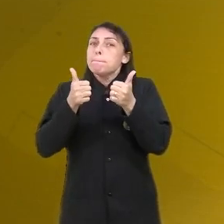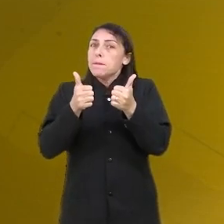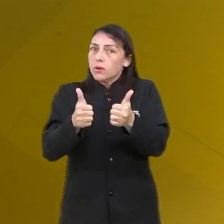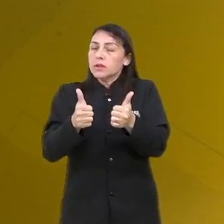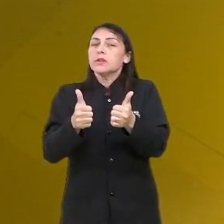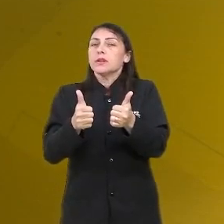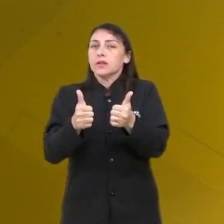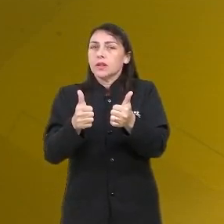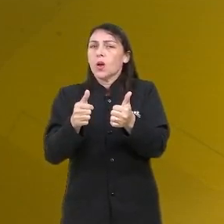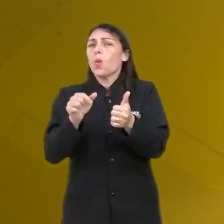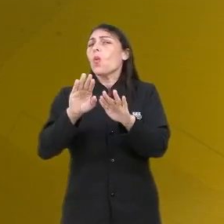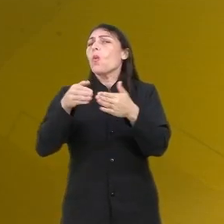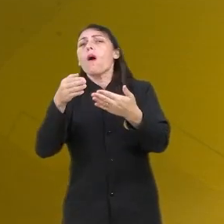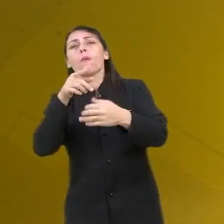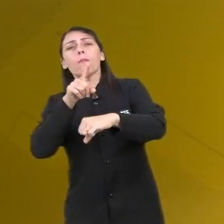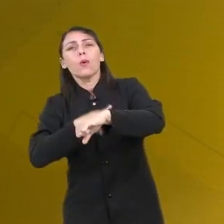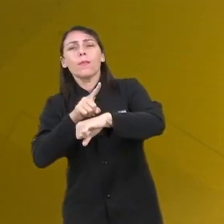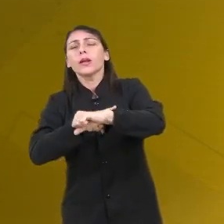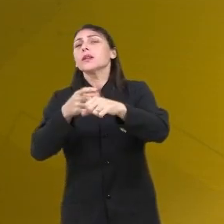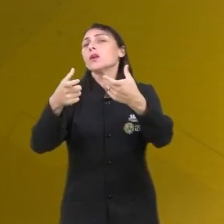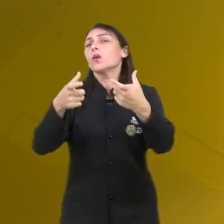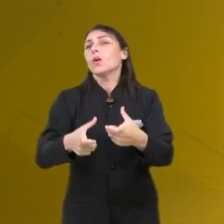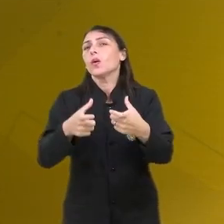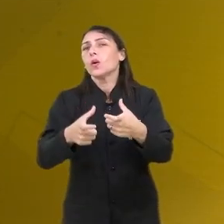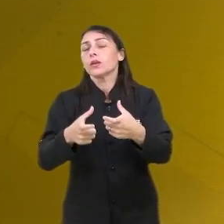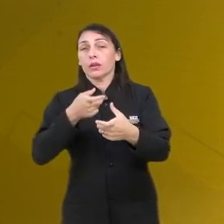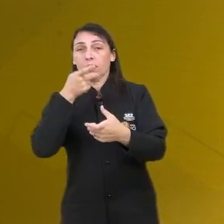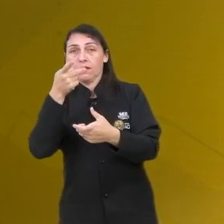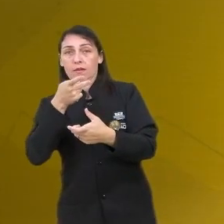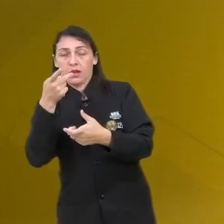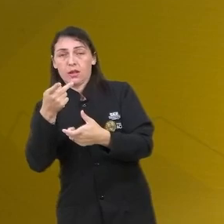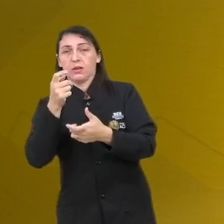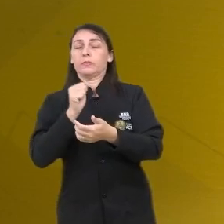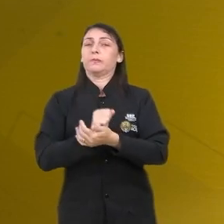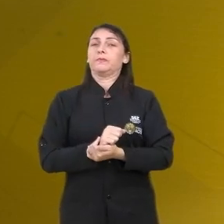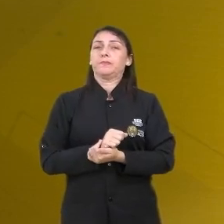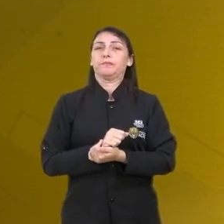positiva. Em que momento e onde? Quando ele fala o seguinte: